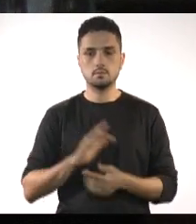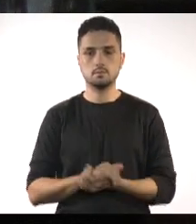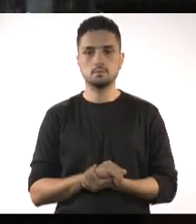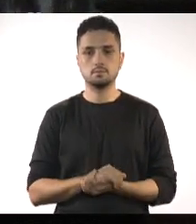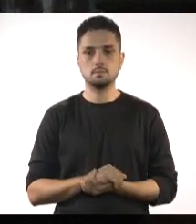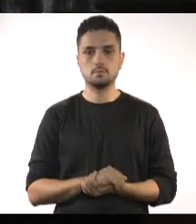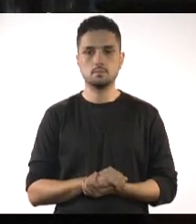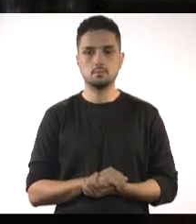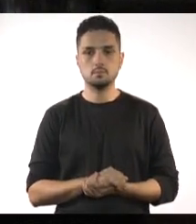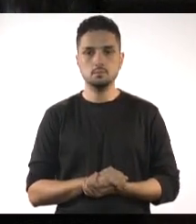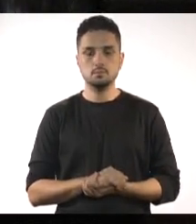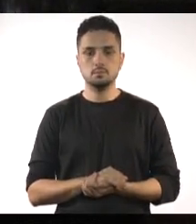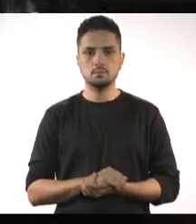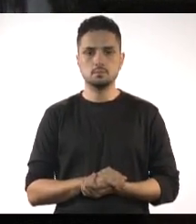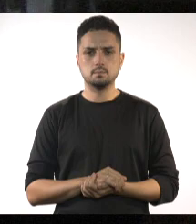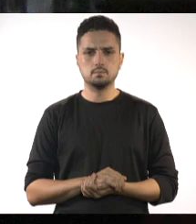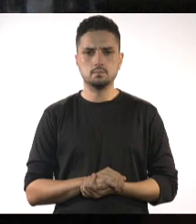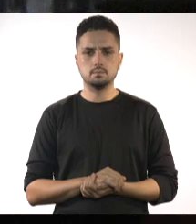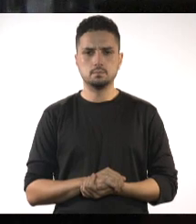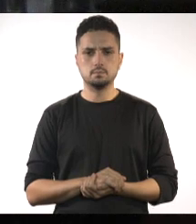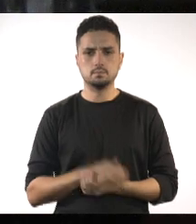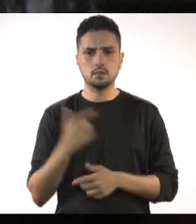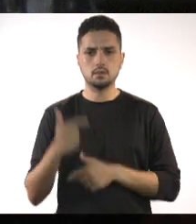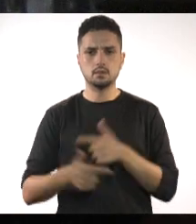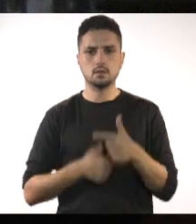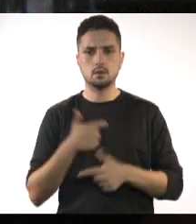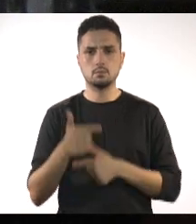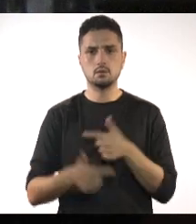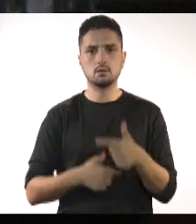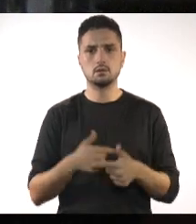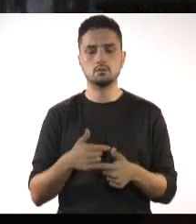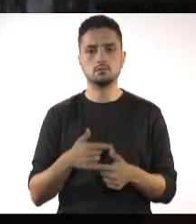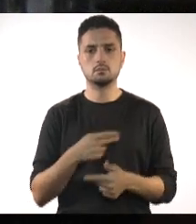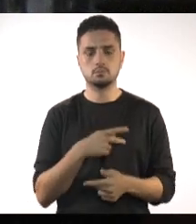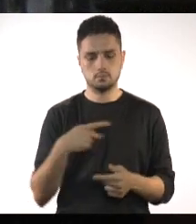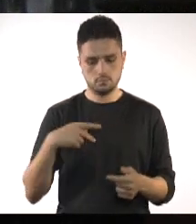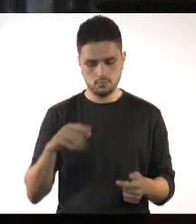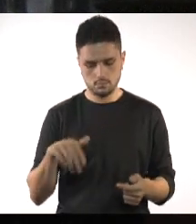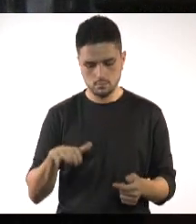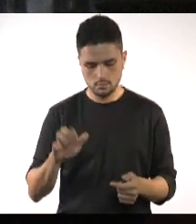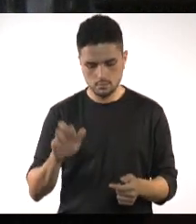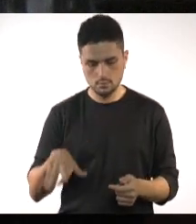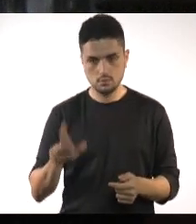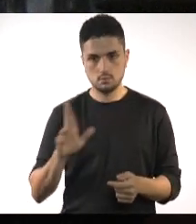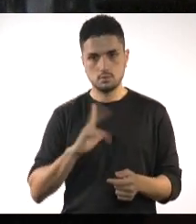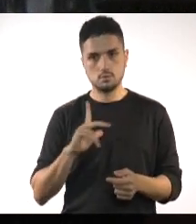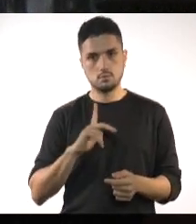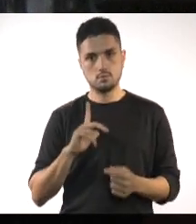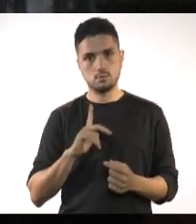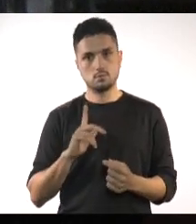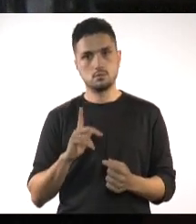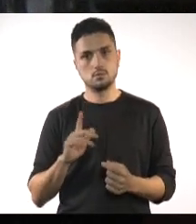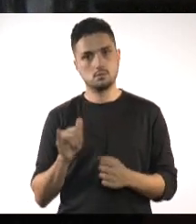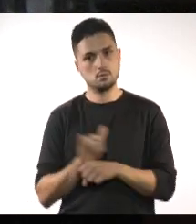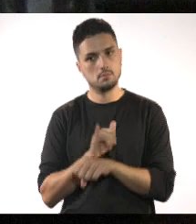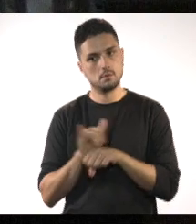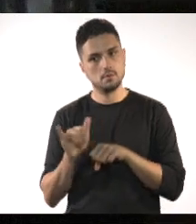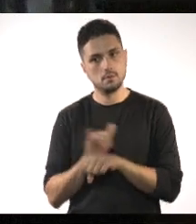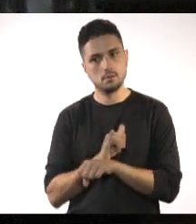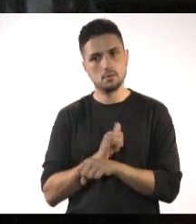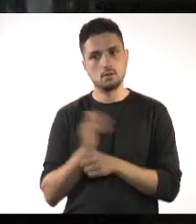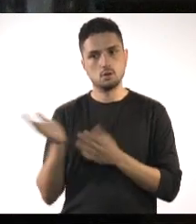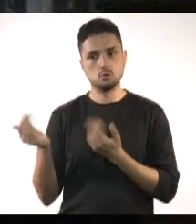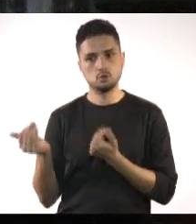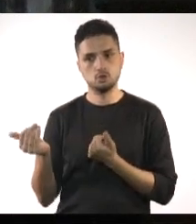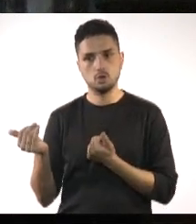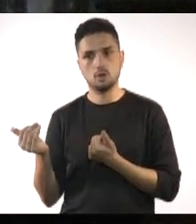Sá dizia com relação ao trabalho da pastoral do menor, na prevenção. Os menores são tirados